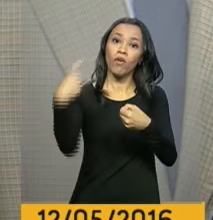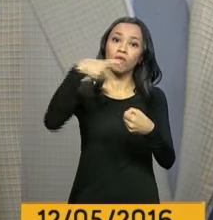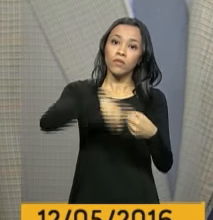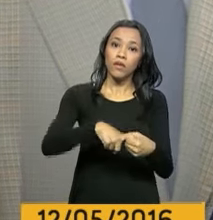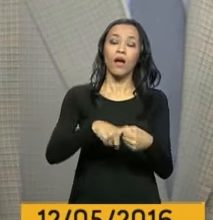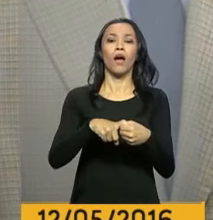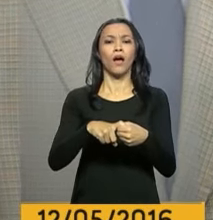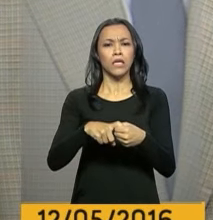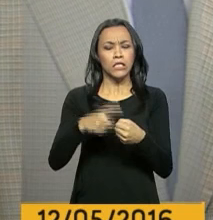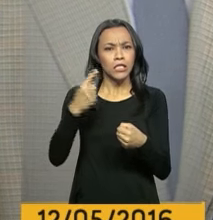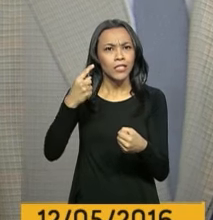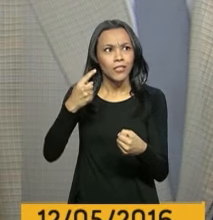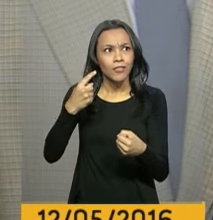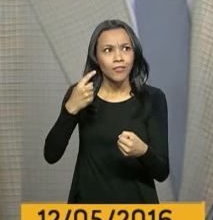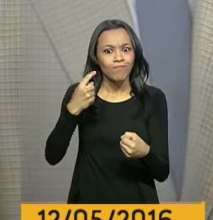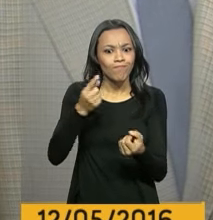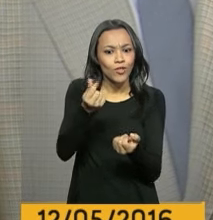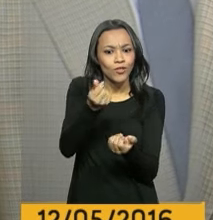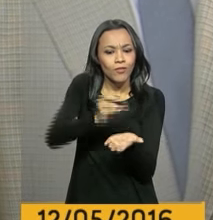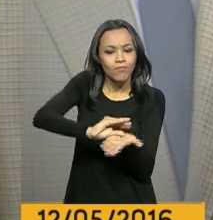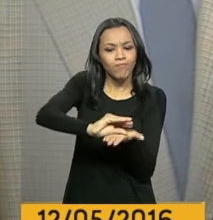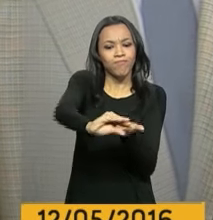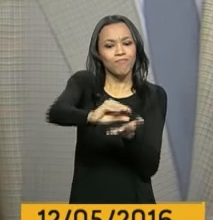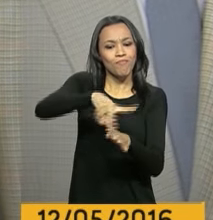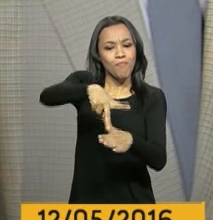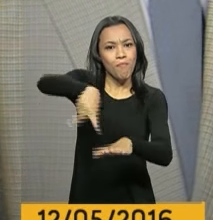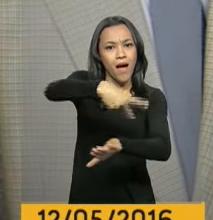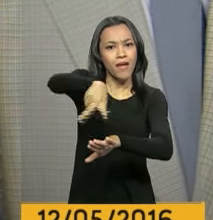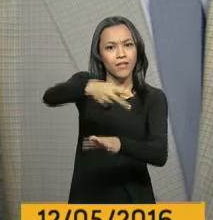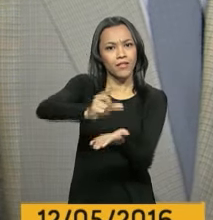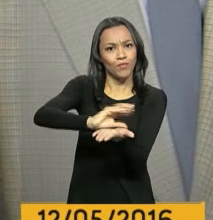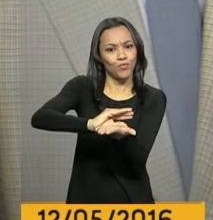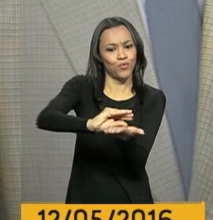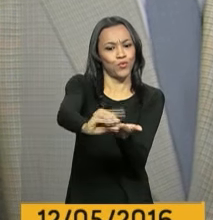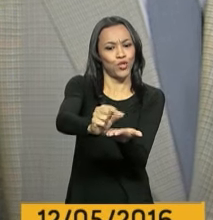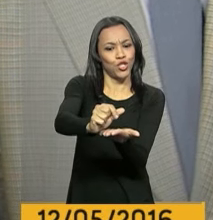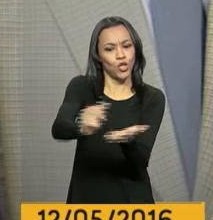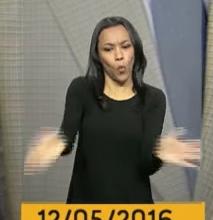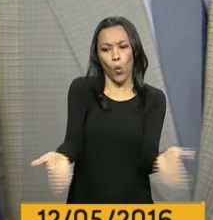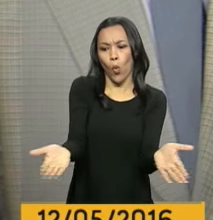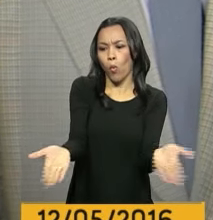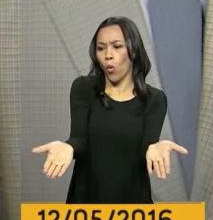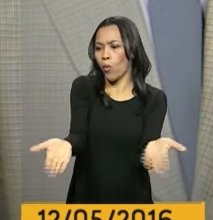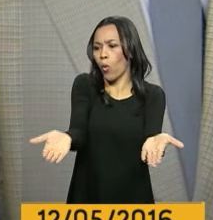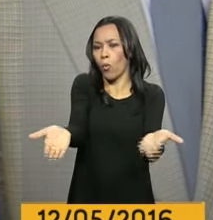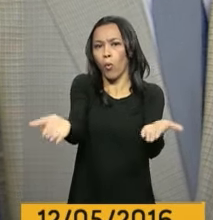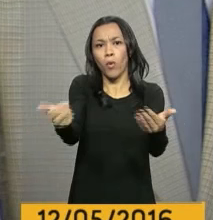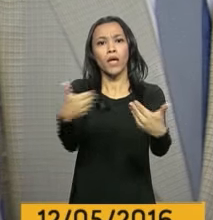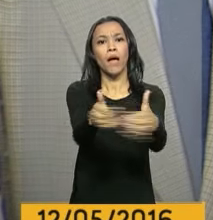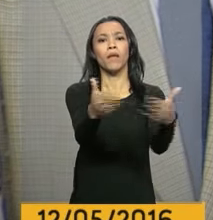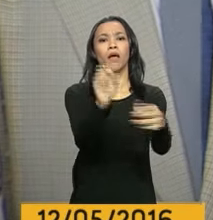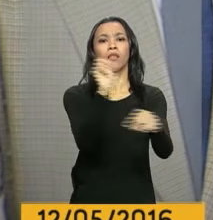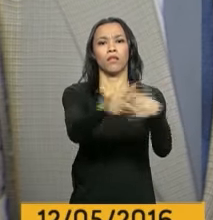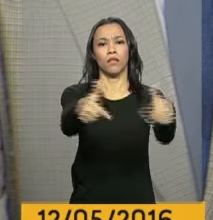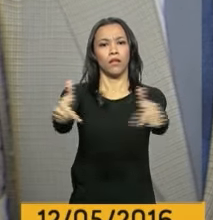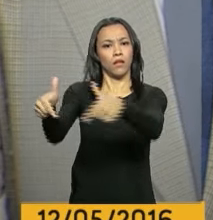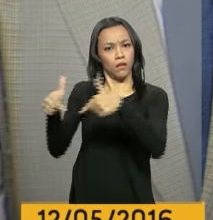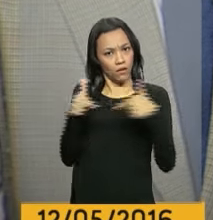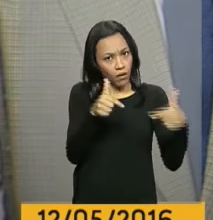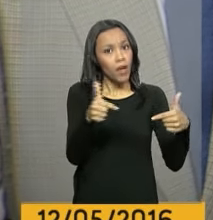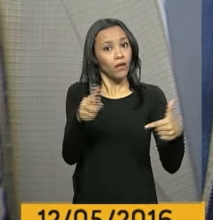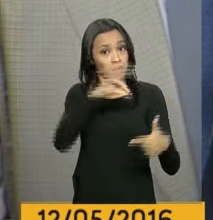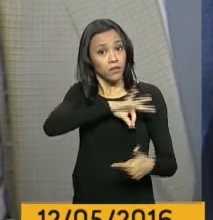de investir, de produzir e gerar emprego e renda.